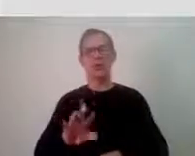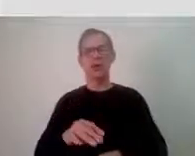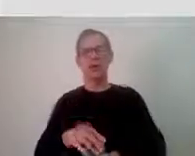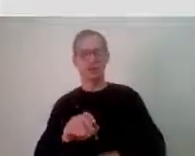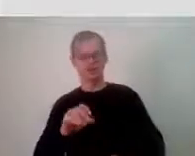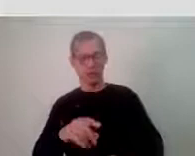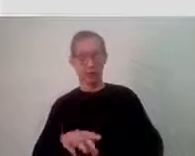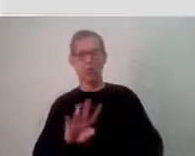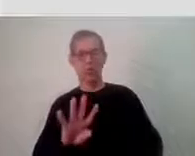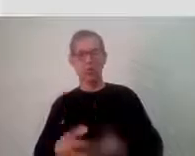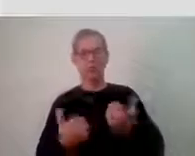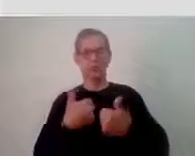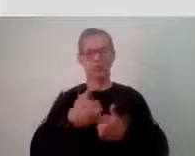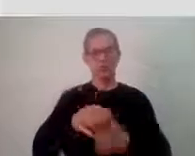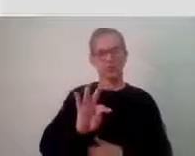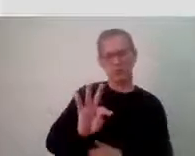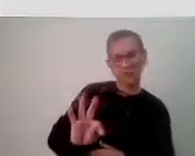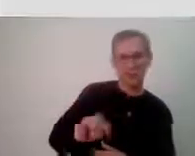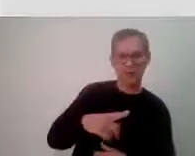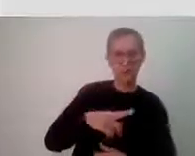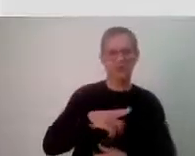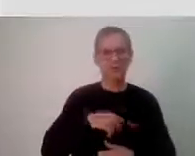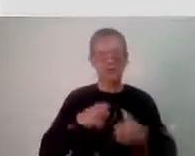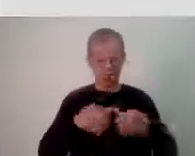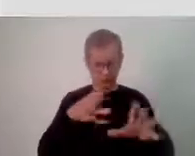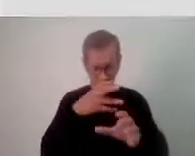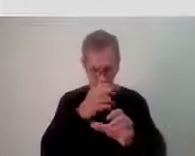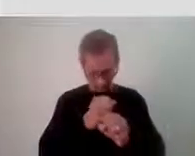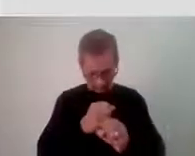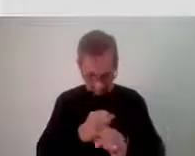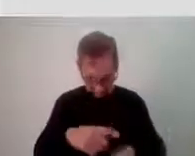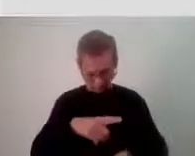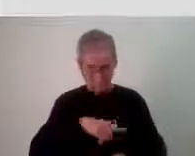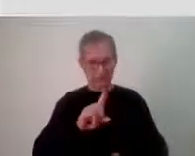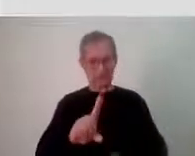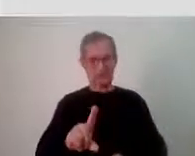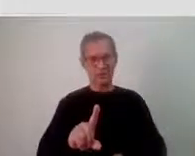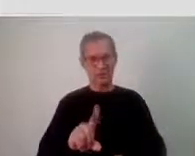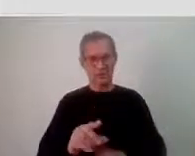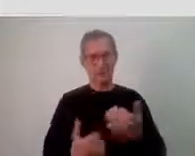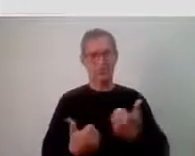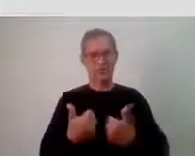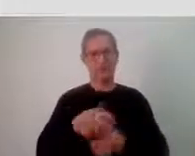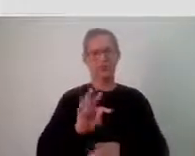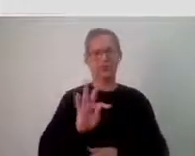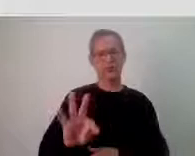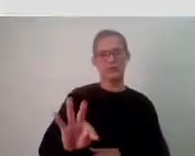no lugar do t e substitui. Nós vamos ter essas contas. Pega o 1 no lugar do t,